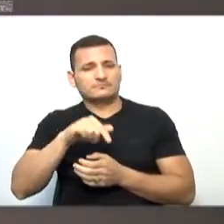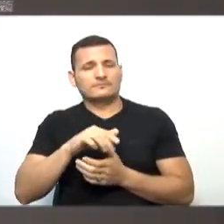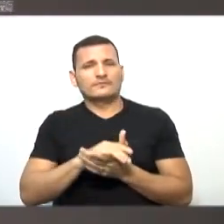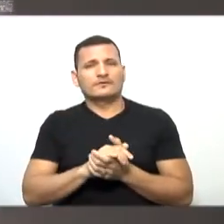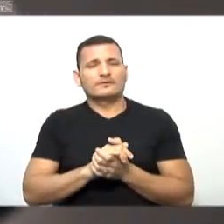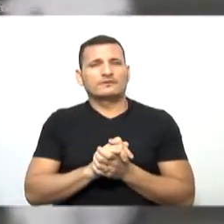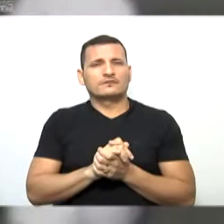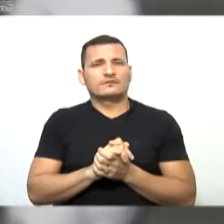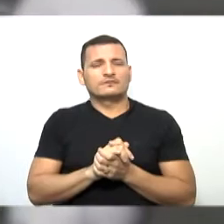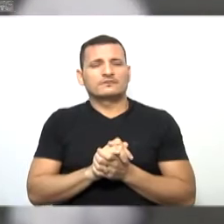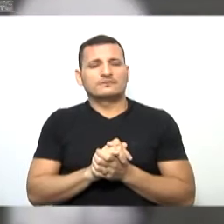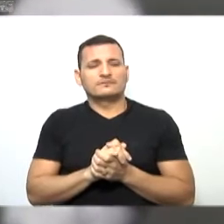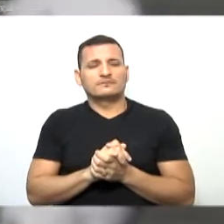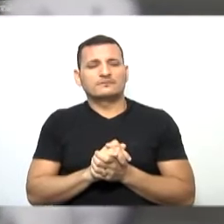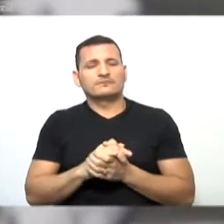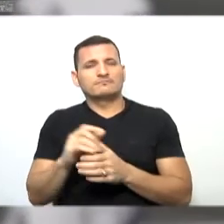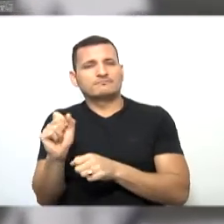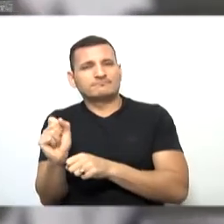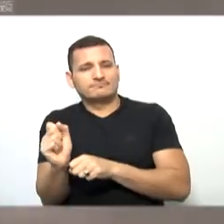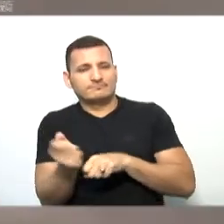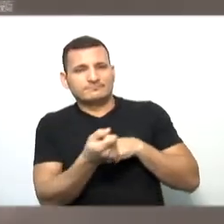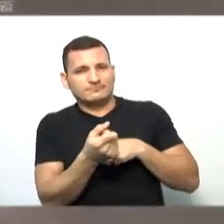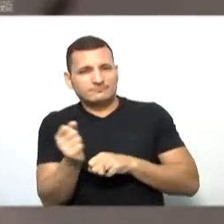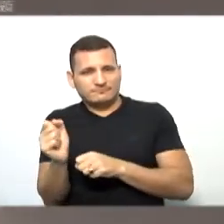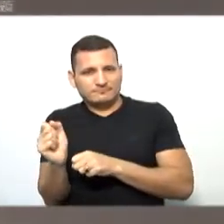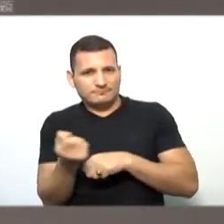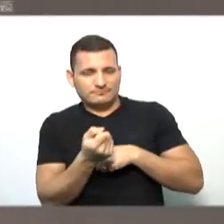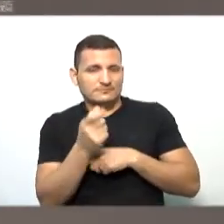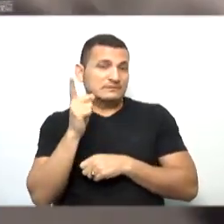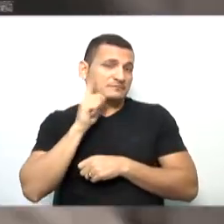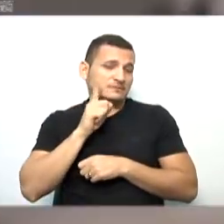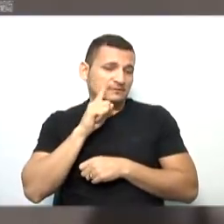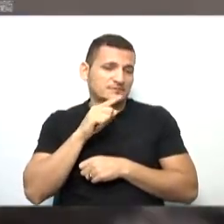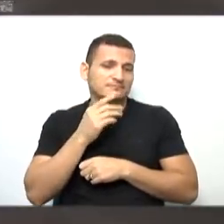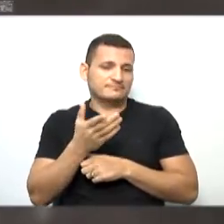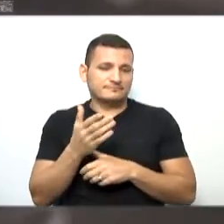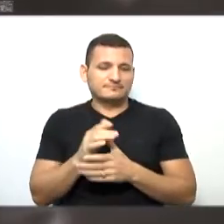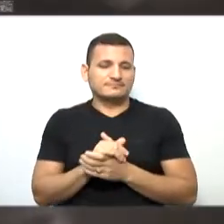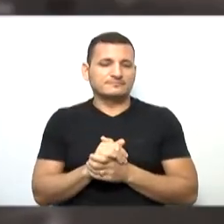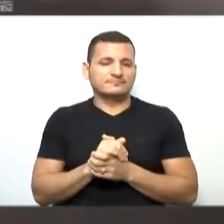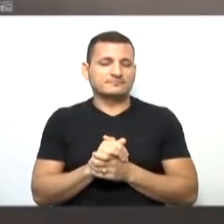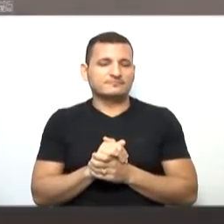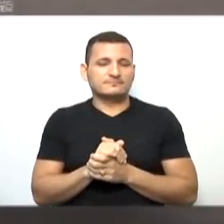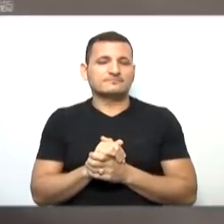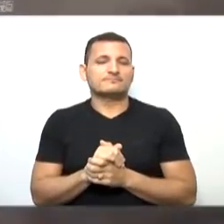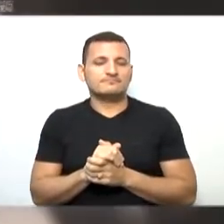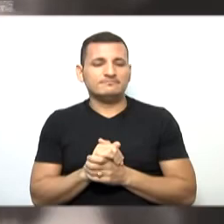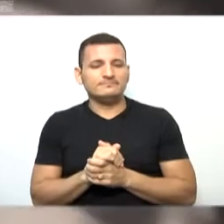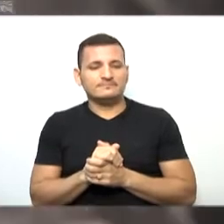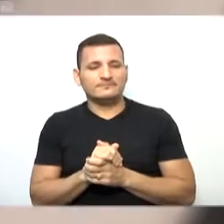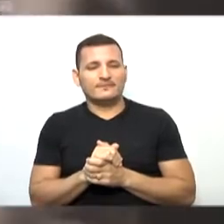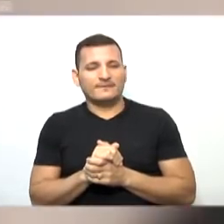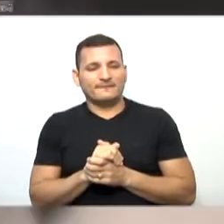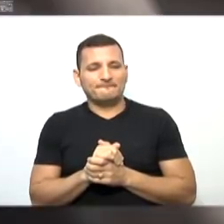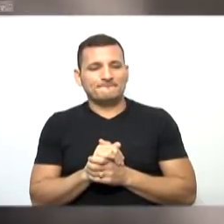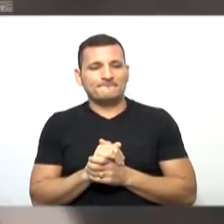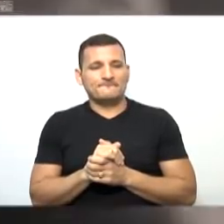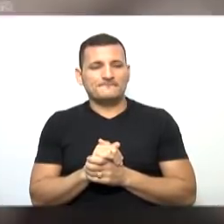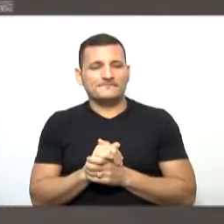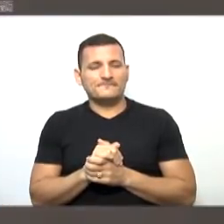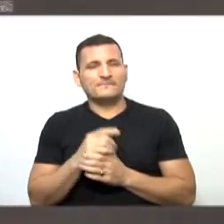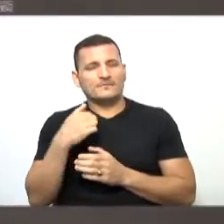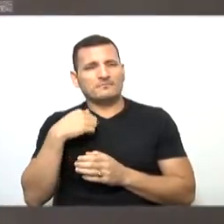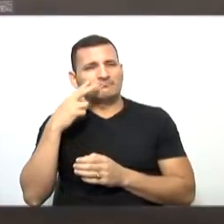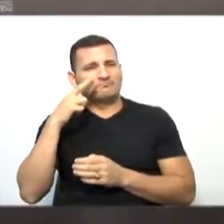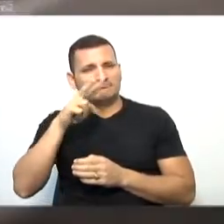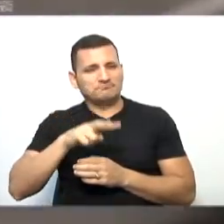de futebol, de beisebol, de beisebol americano, o St. Louis Browns. E eu achei,